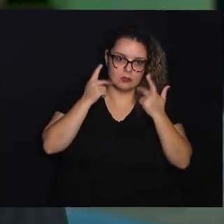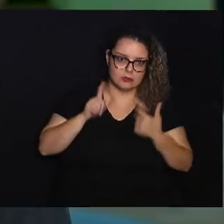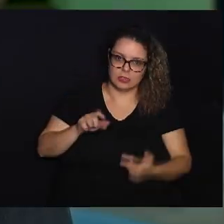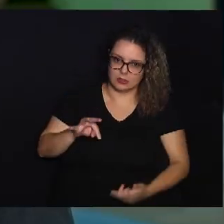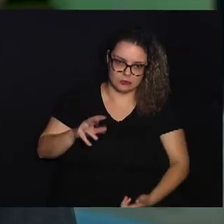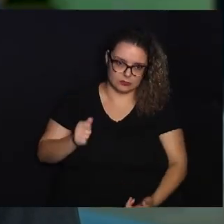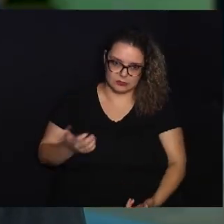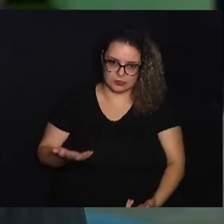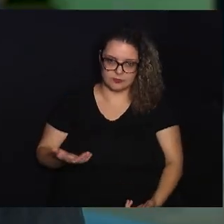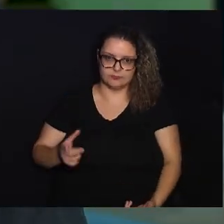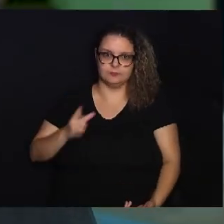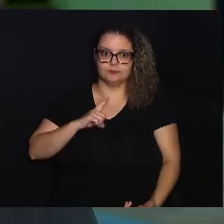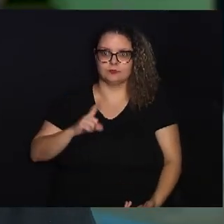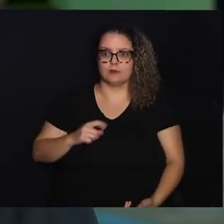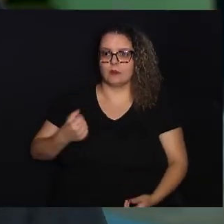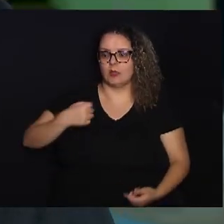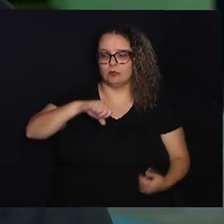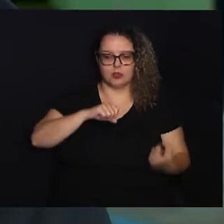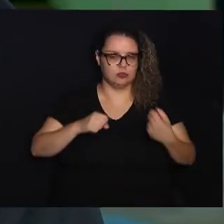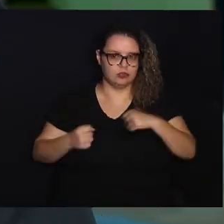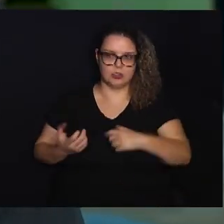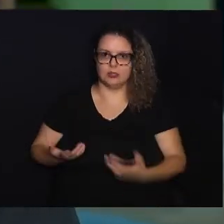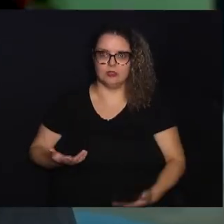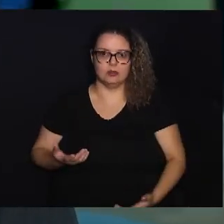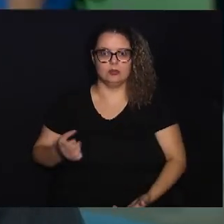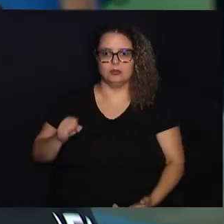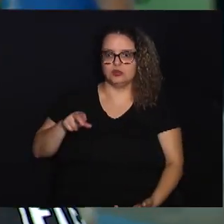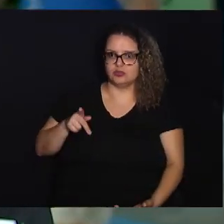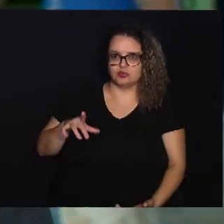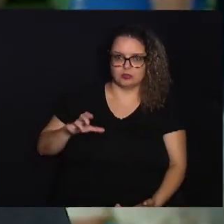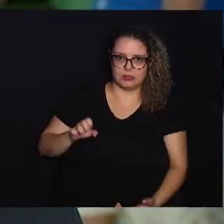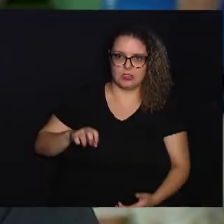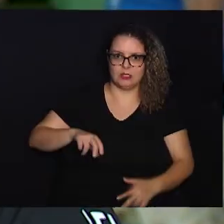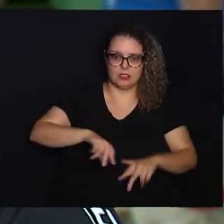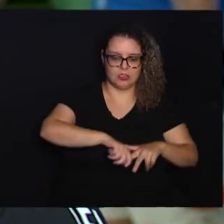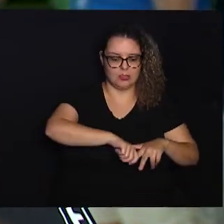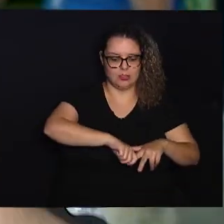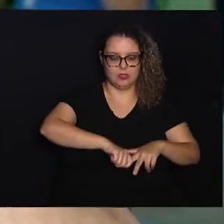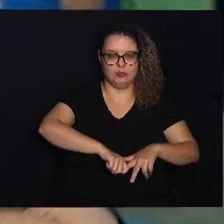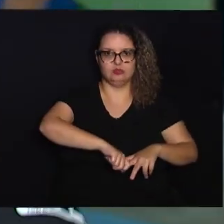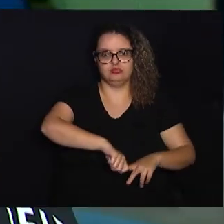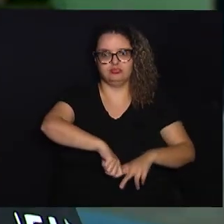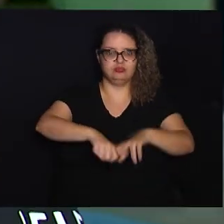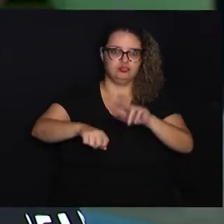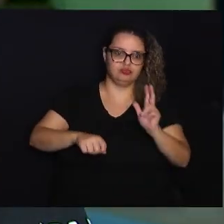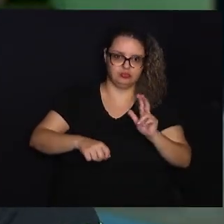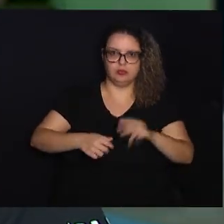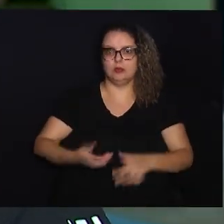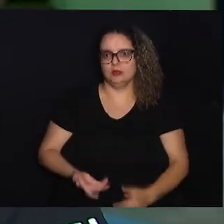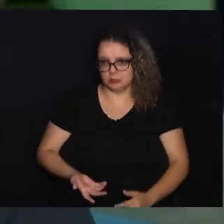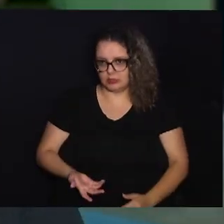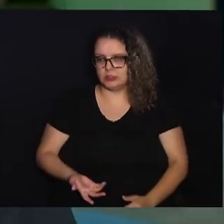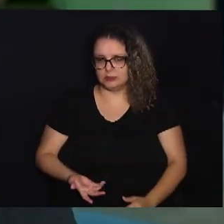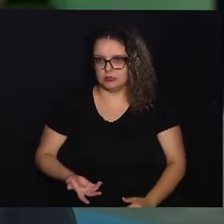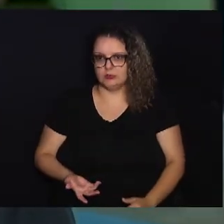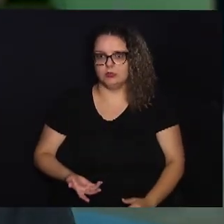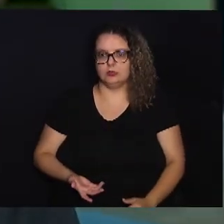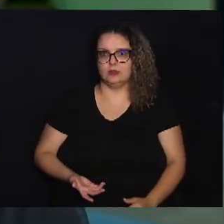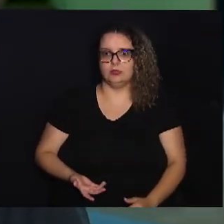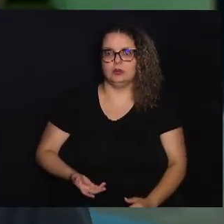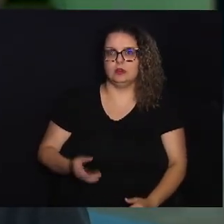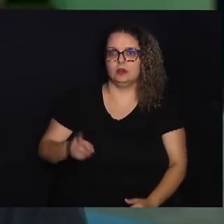com feijão da luta. Você tem golpes assim como o suplê, de jogar o adversário para trás, você